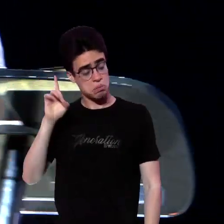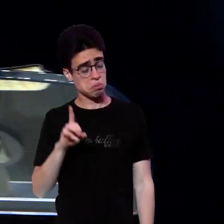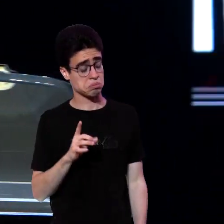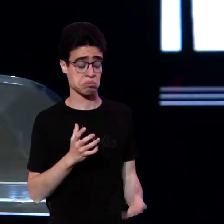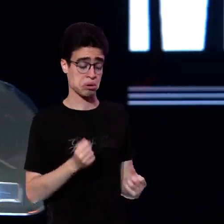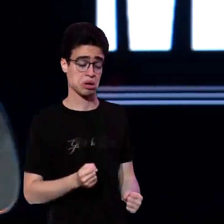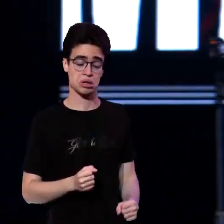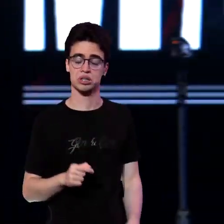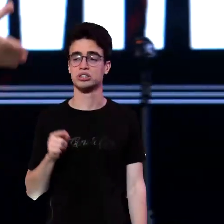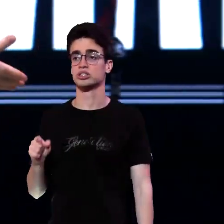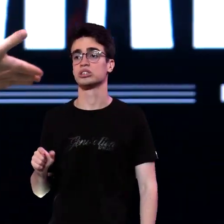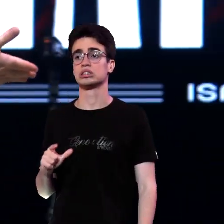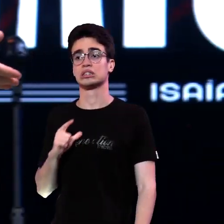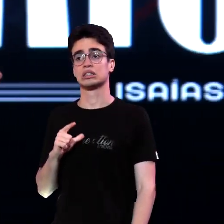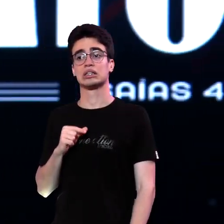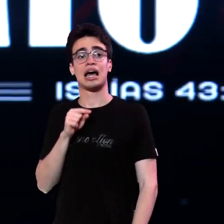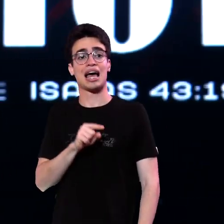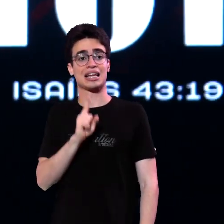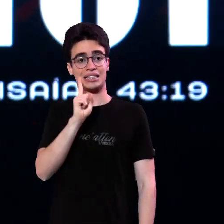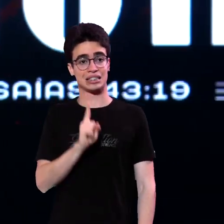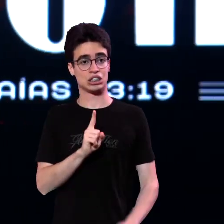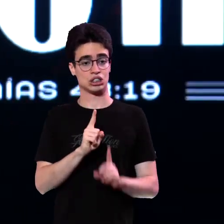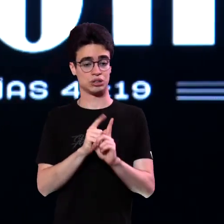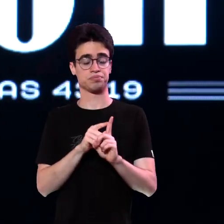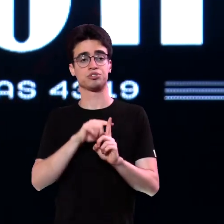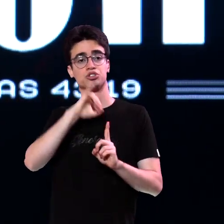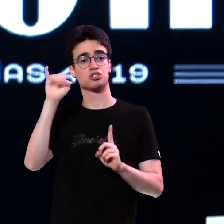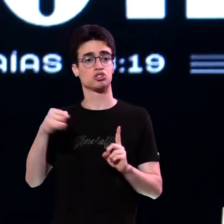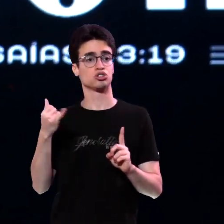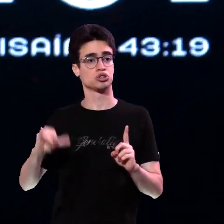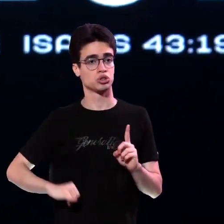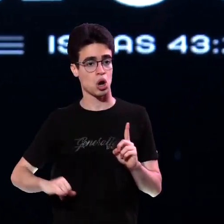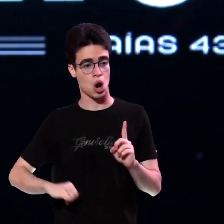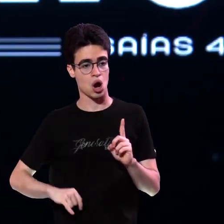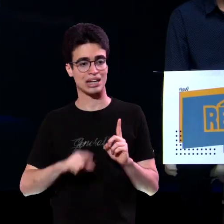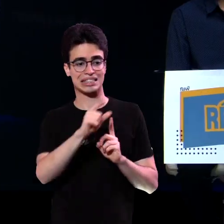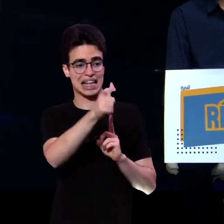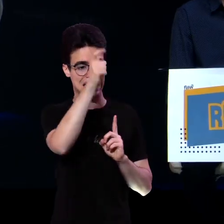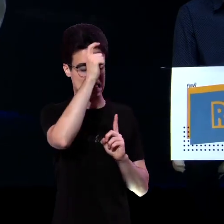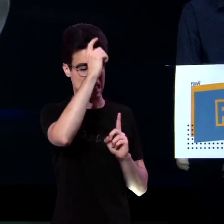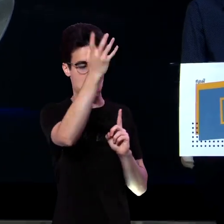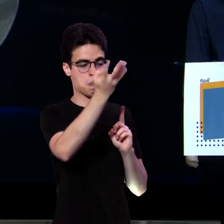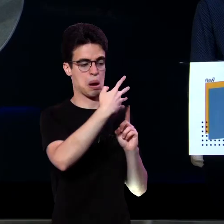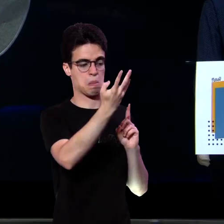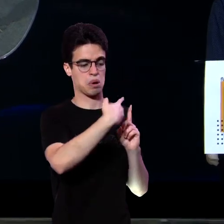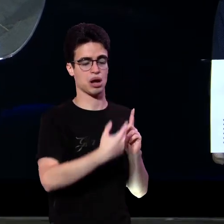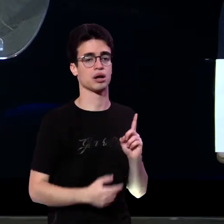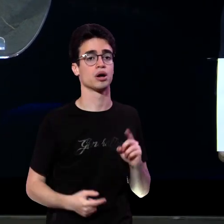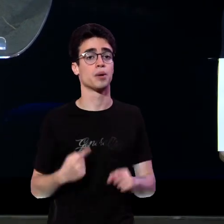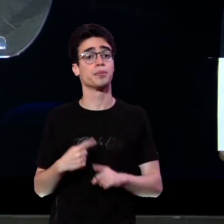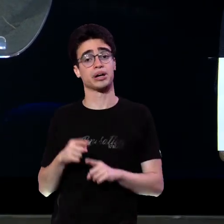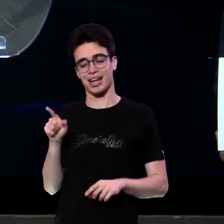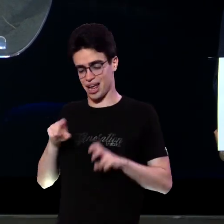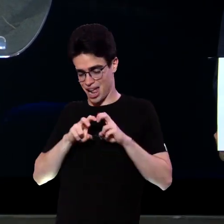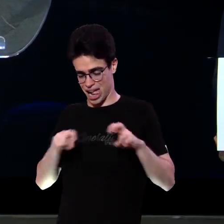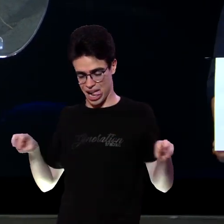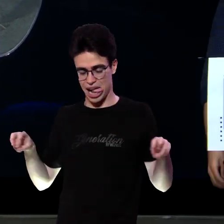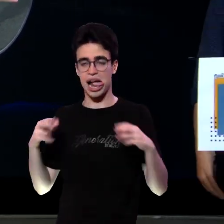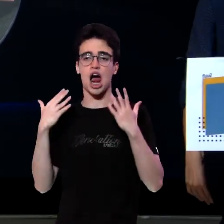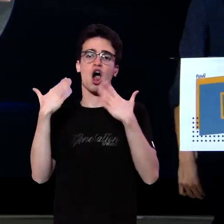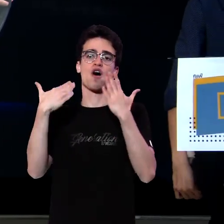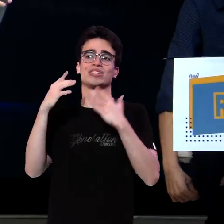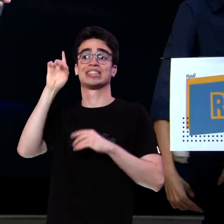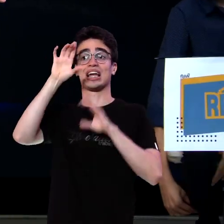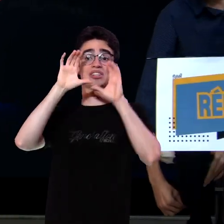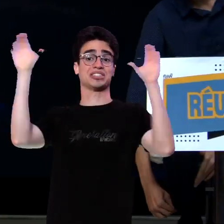por Satanás, mas Jó não sabia. Essa conversa foi no tribunal celeste. Jó não